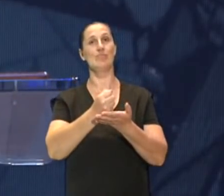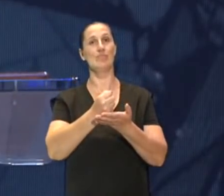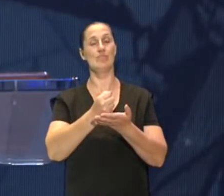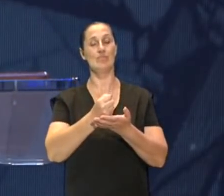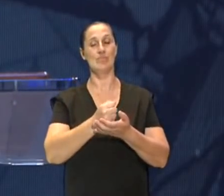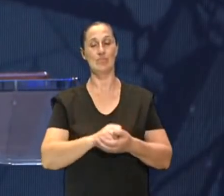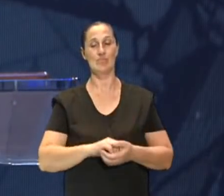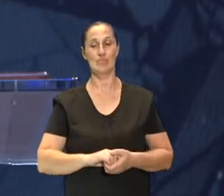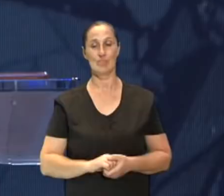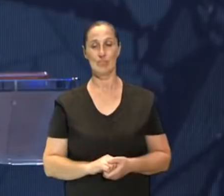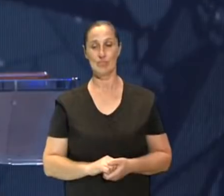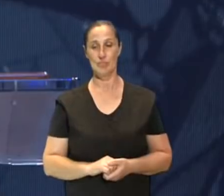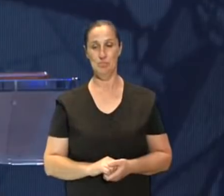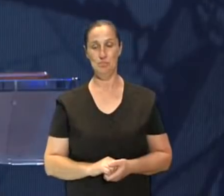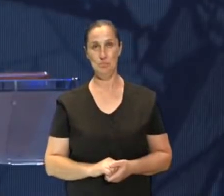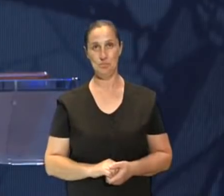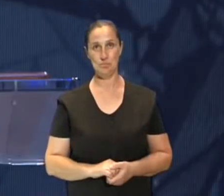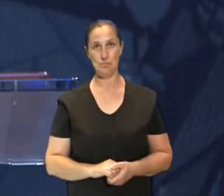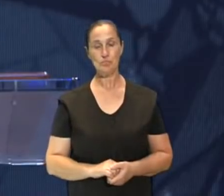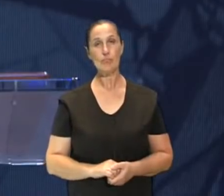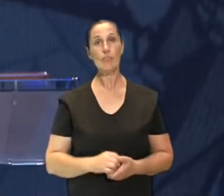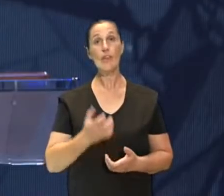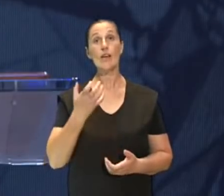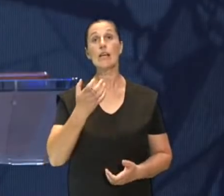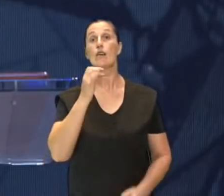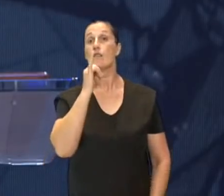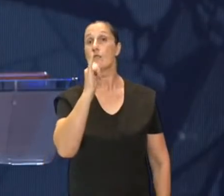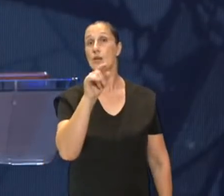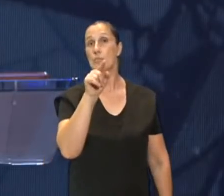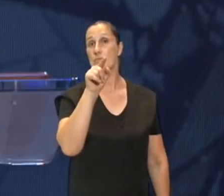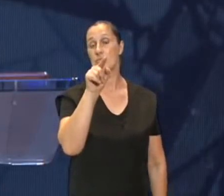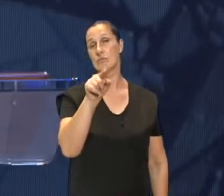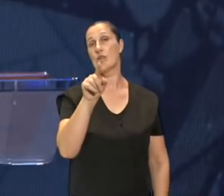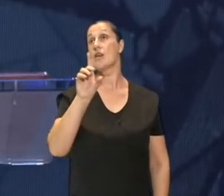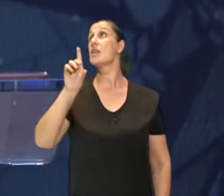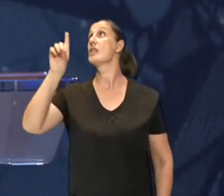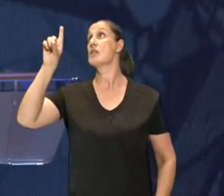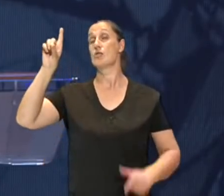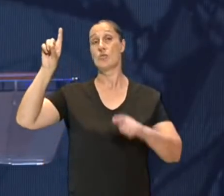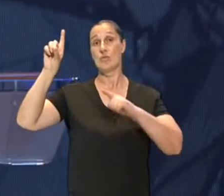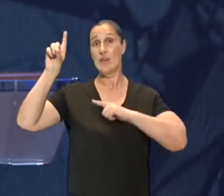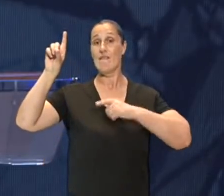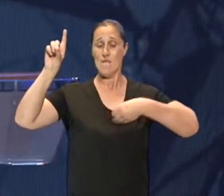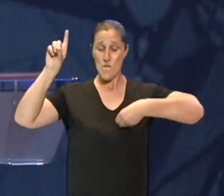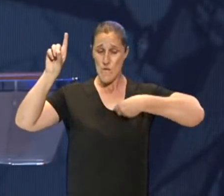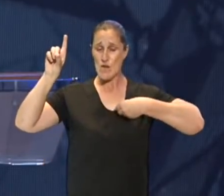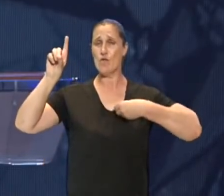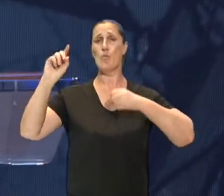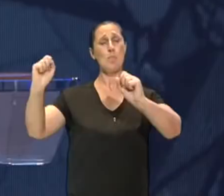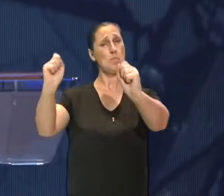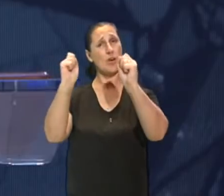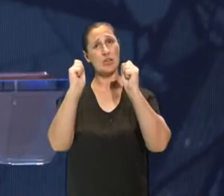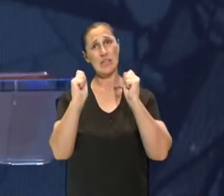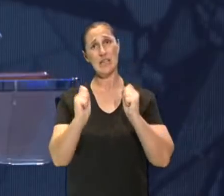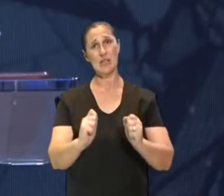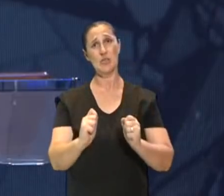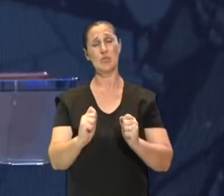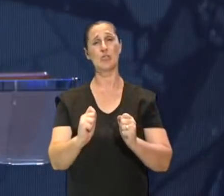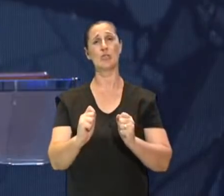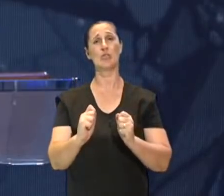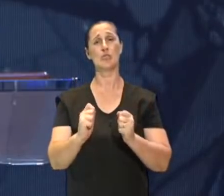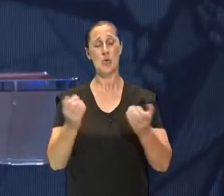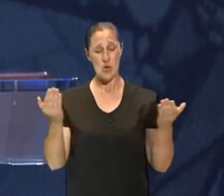graça. Eu quero dizer para você que existe um Deus vivo, todo-poderoso, que age hoje nesta